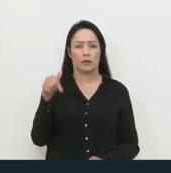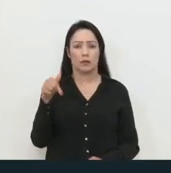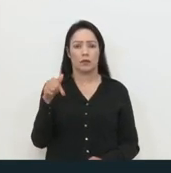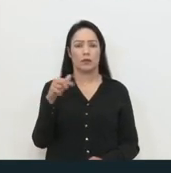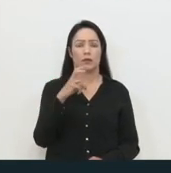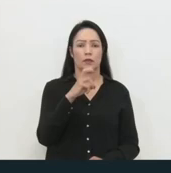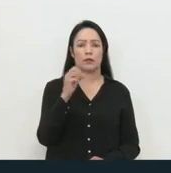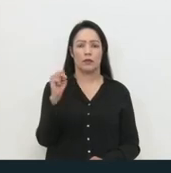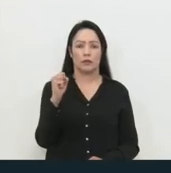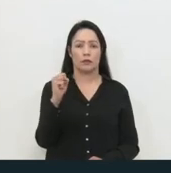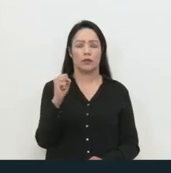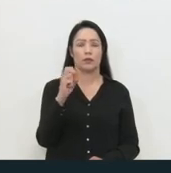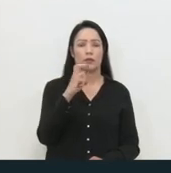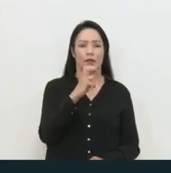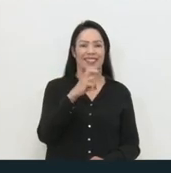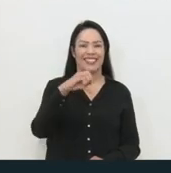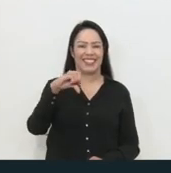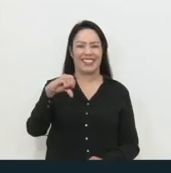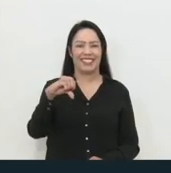oitavo quinquagédia